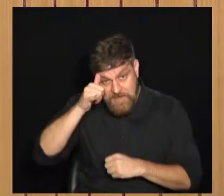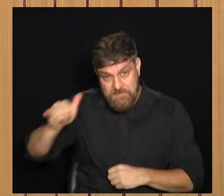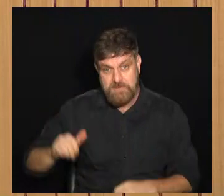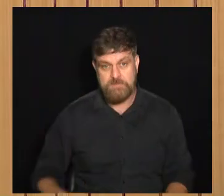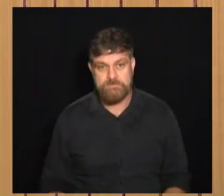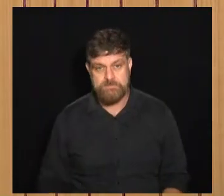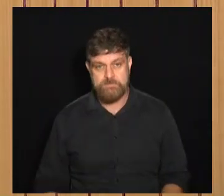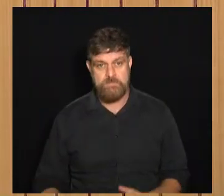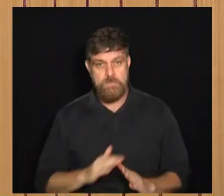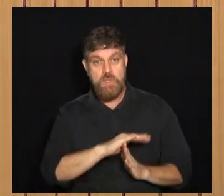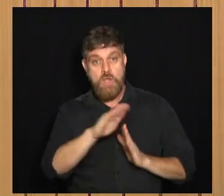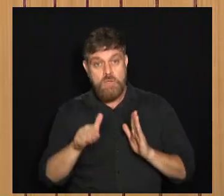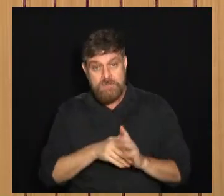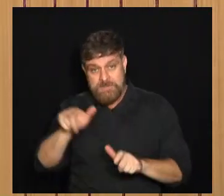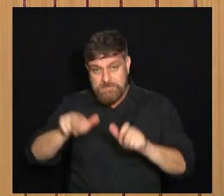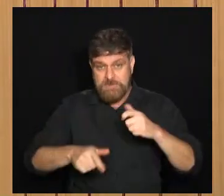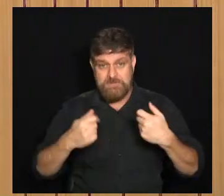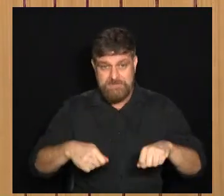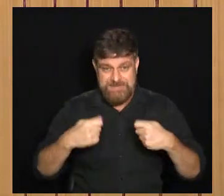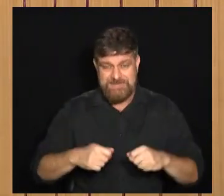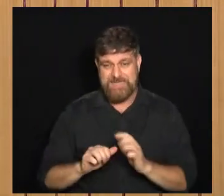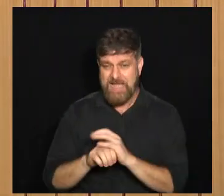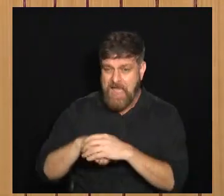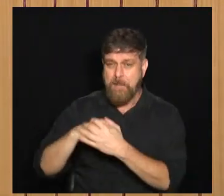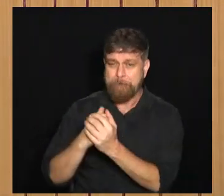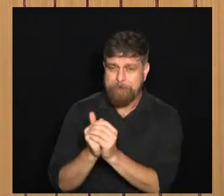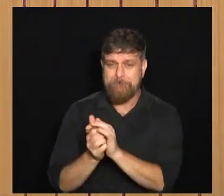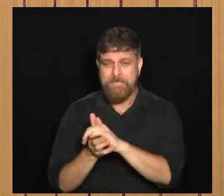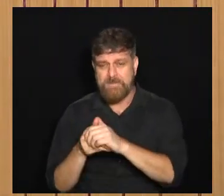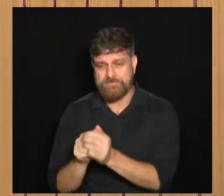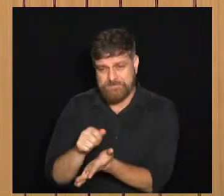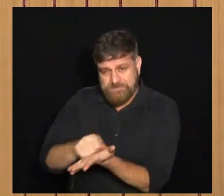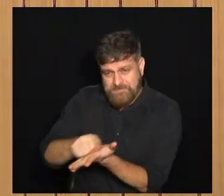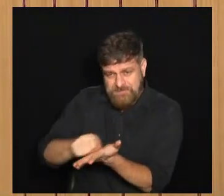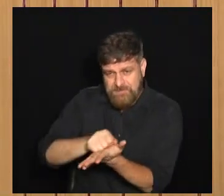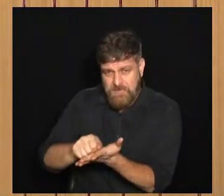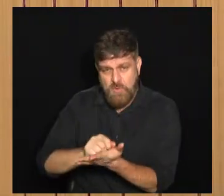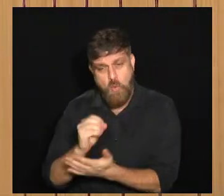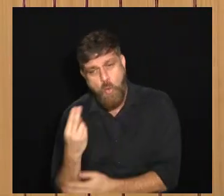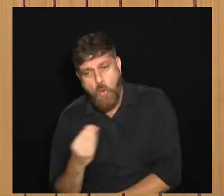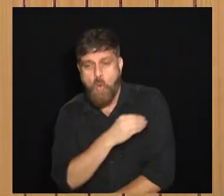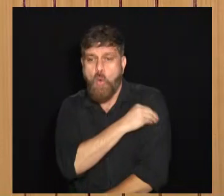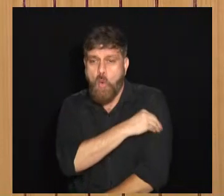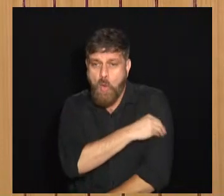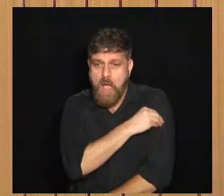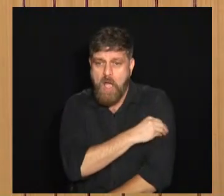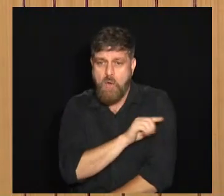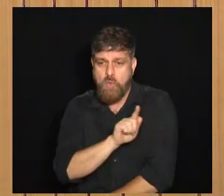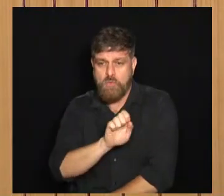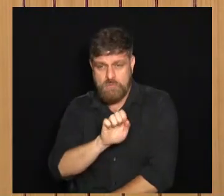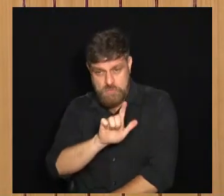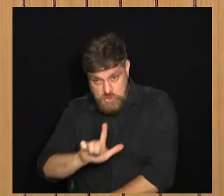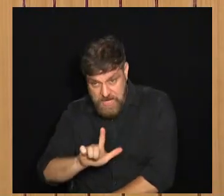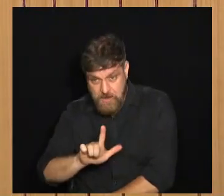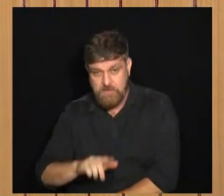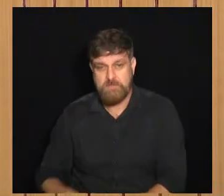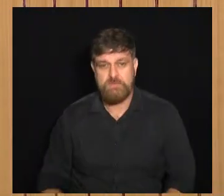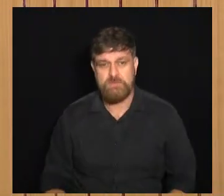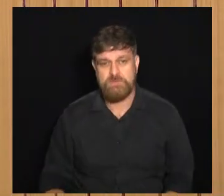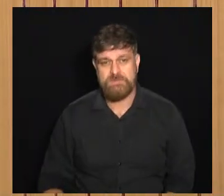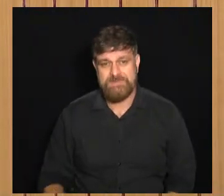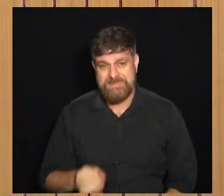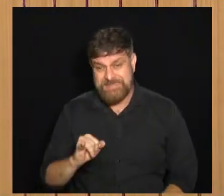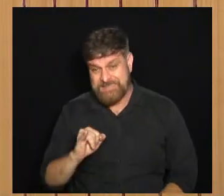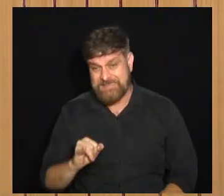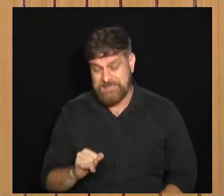por todo mundo é lavagem frequente das mãos, com sabão, com álcool gel. Se